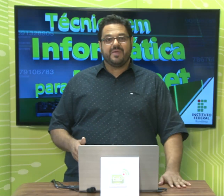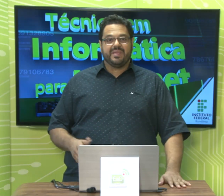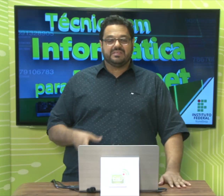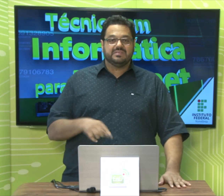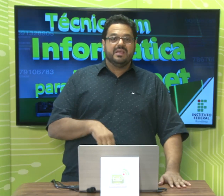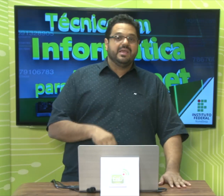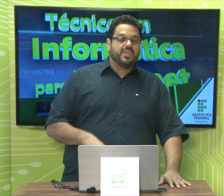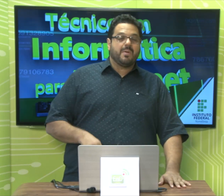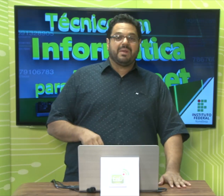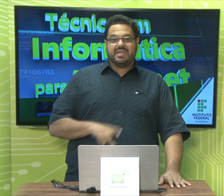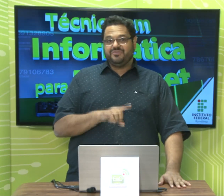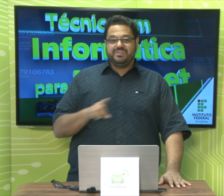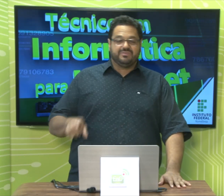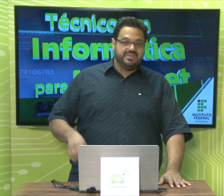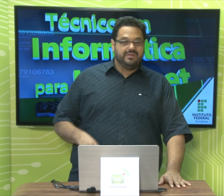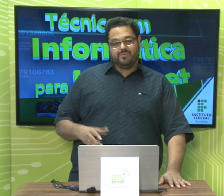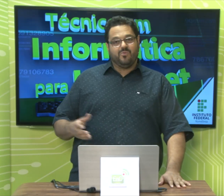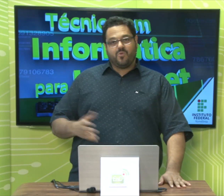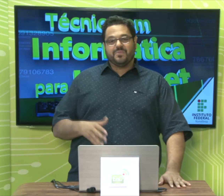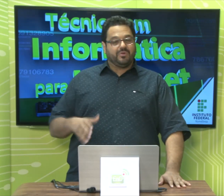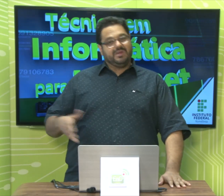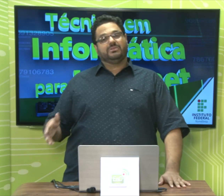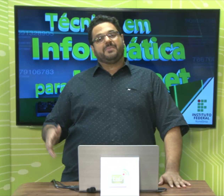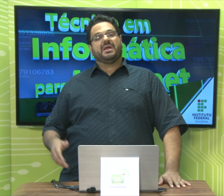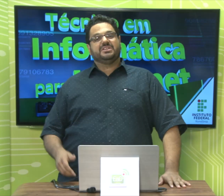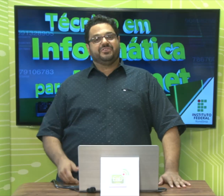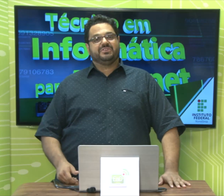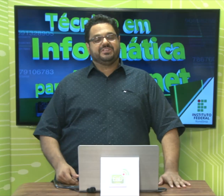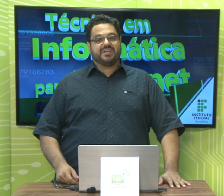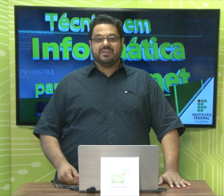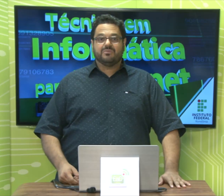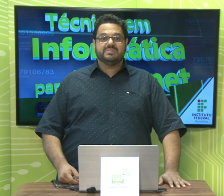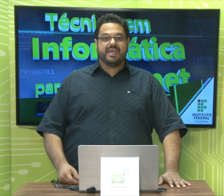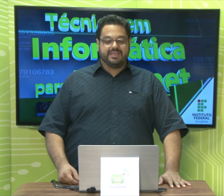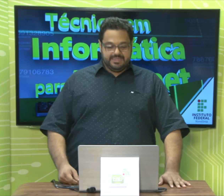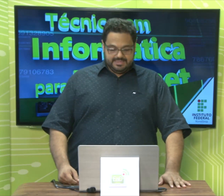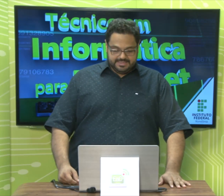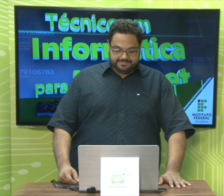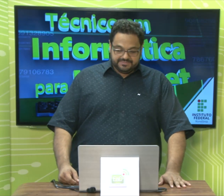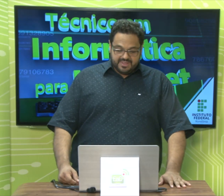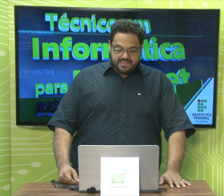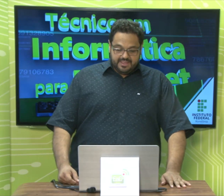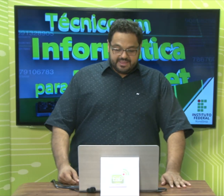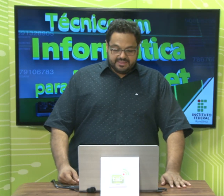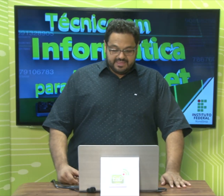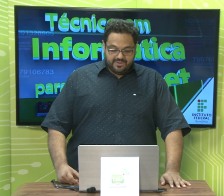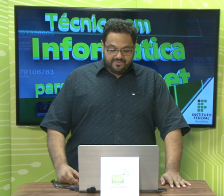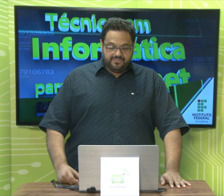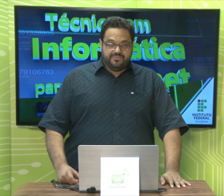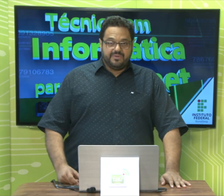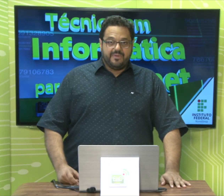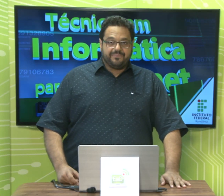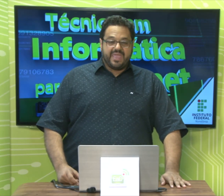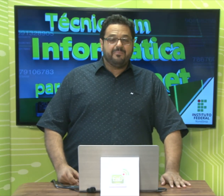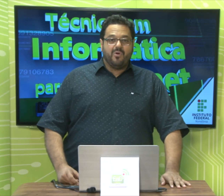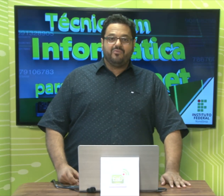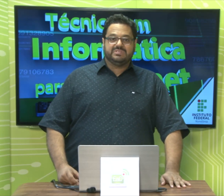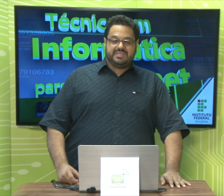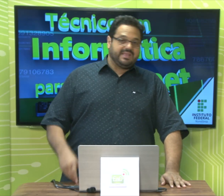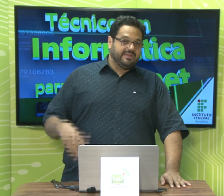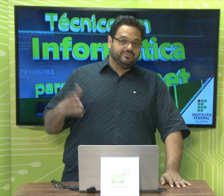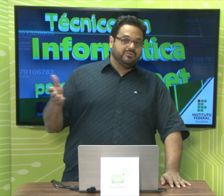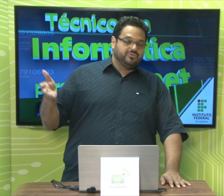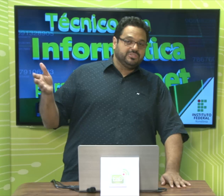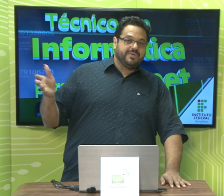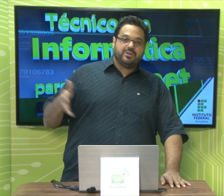algumas ferramentas que uma placa de vídeo, um computador que não tem placa de vídeo dedicada não consegue, né? Então, é bom você